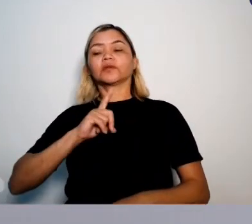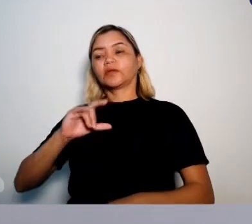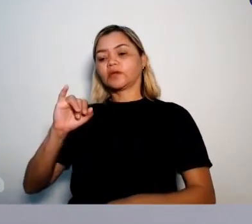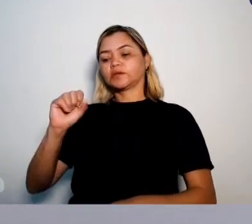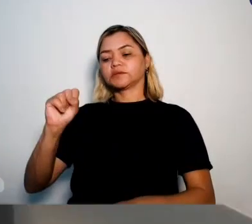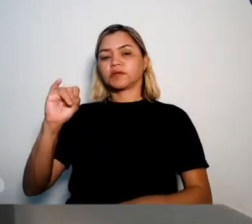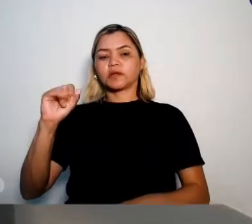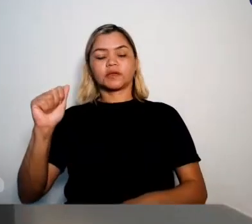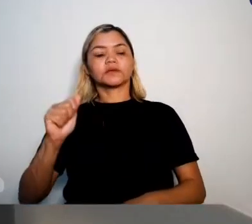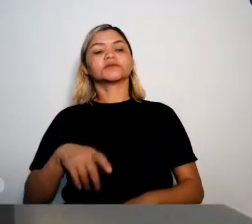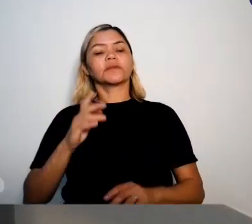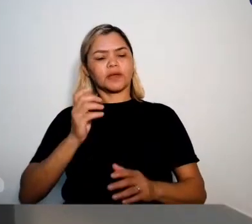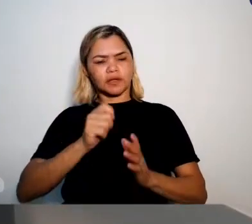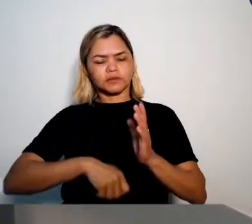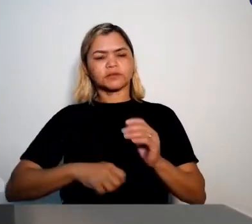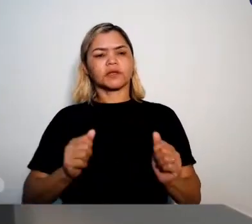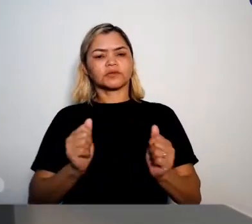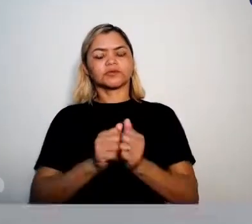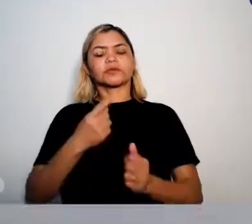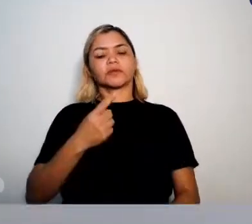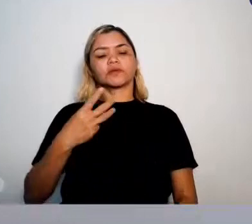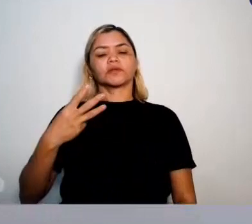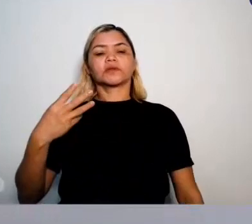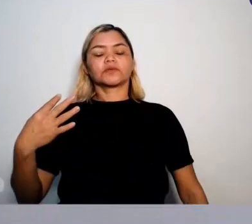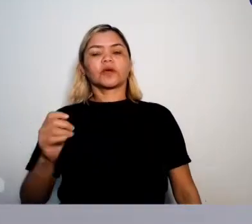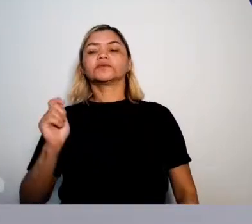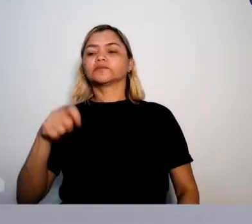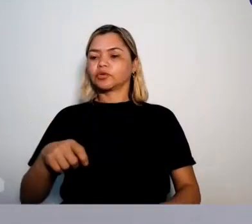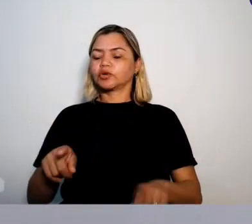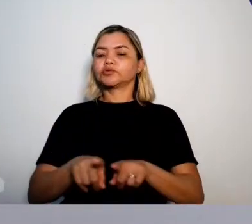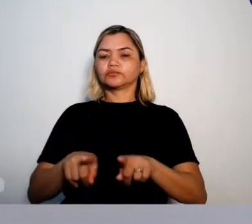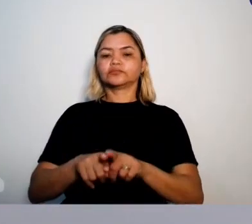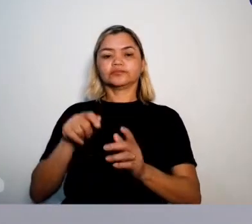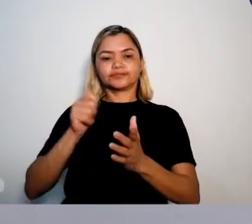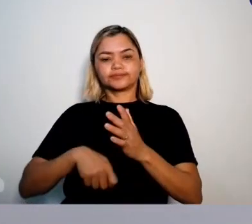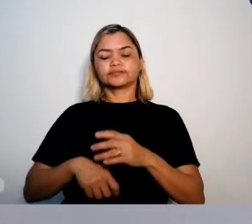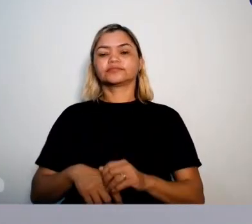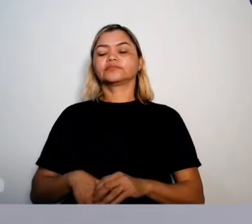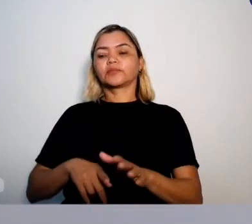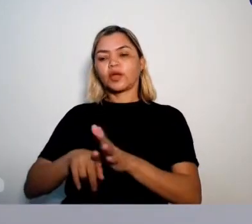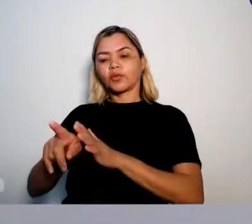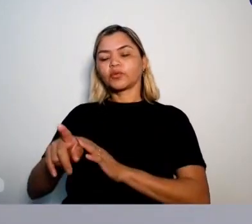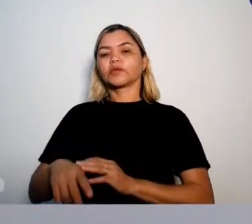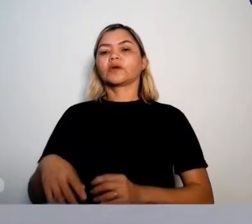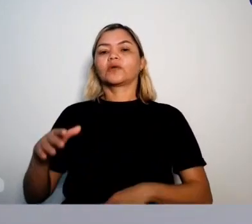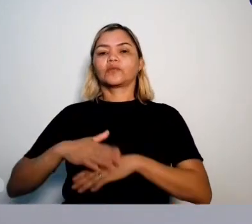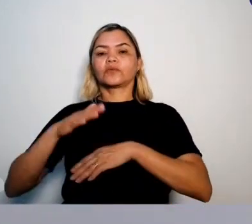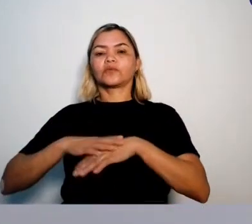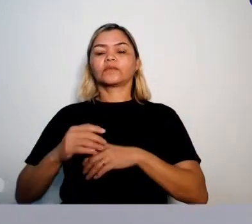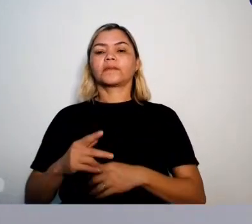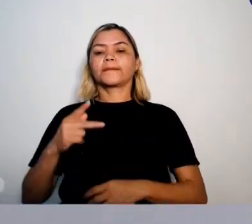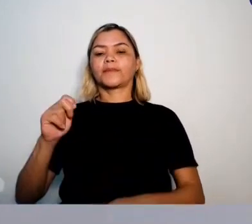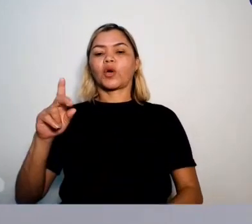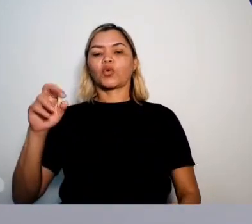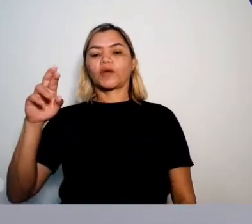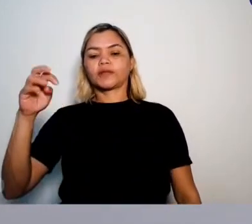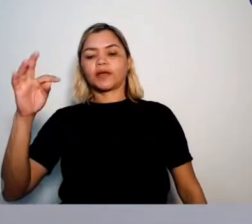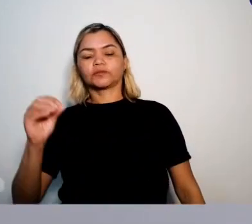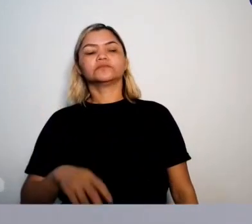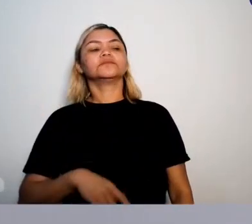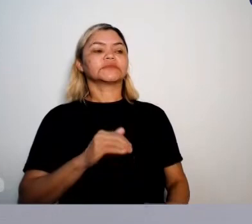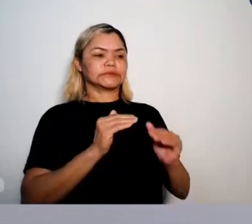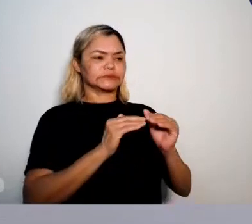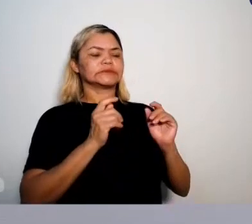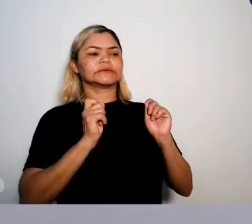gostaria de assinar o requerimento 1304. É regimental, consulta o autor da matéria, vereador Paulo Renato. Tem autorização,